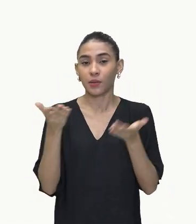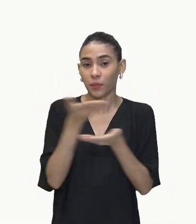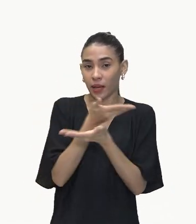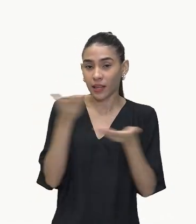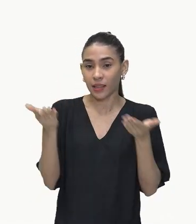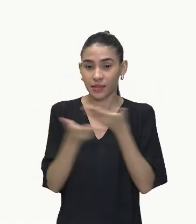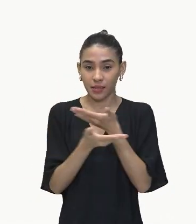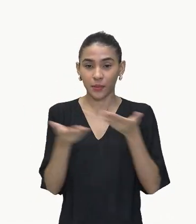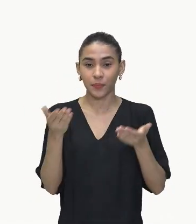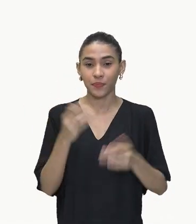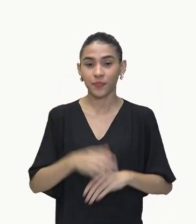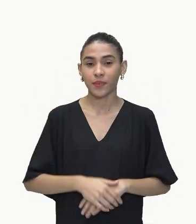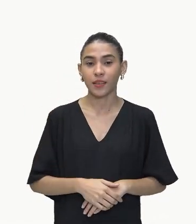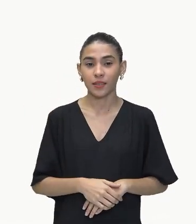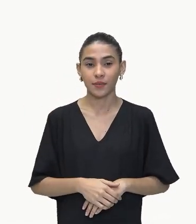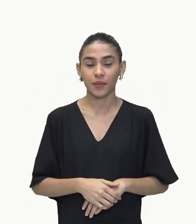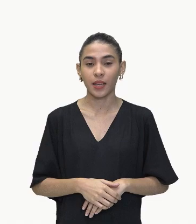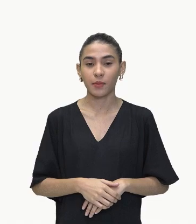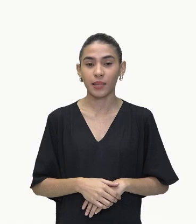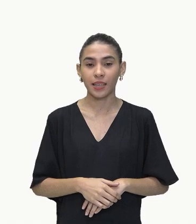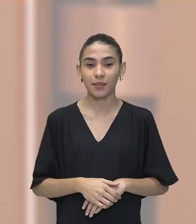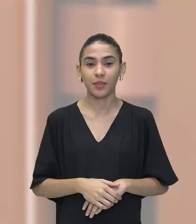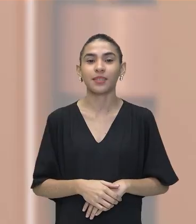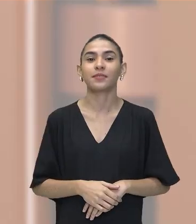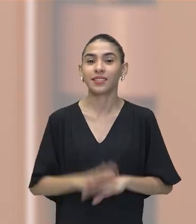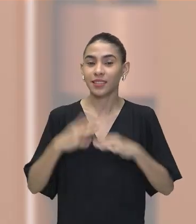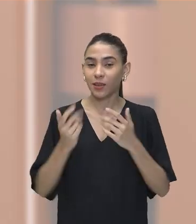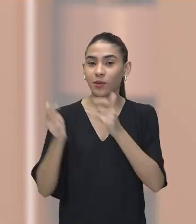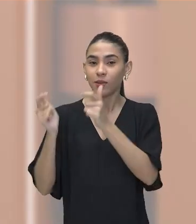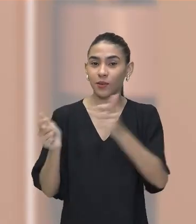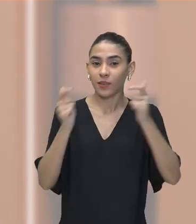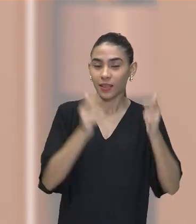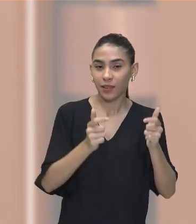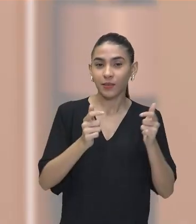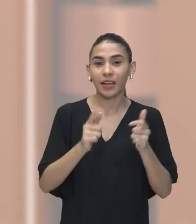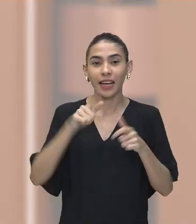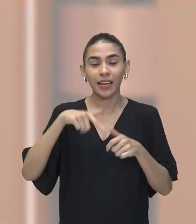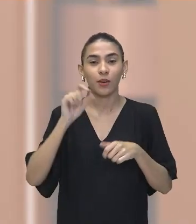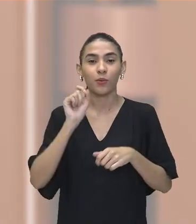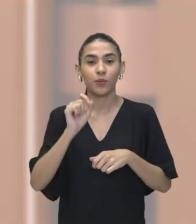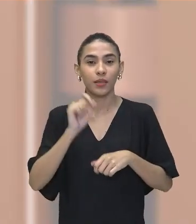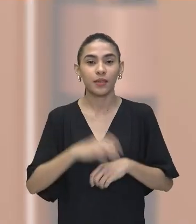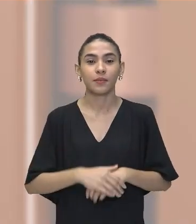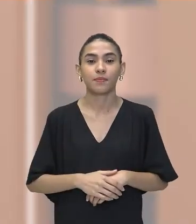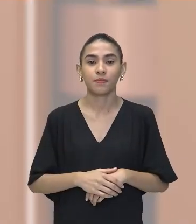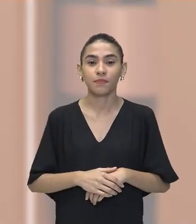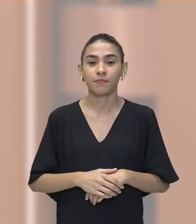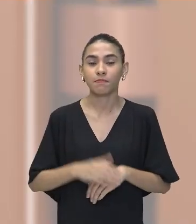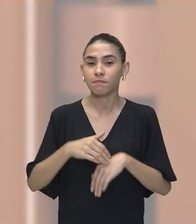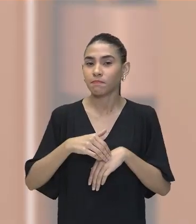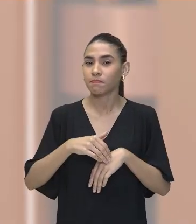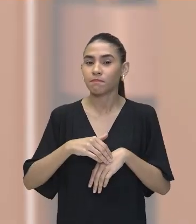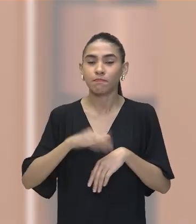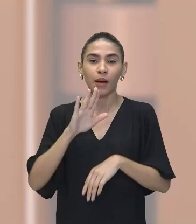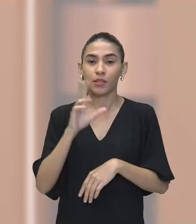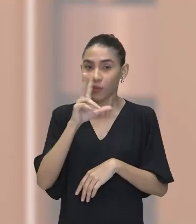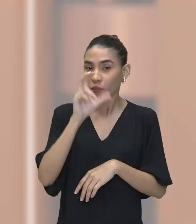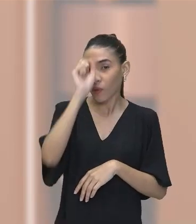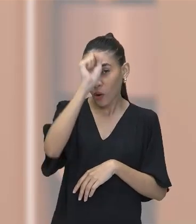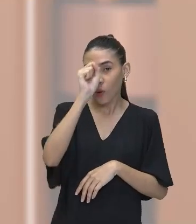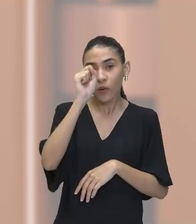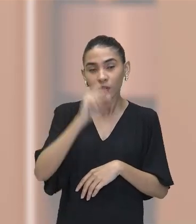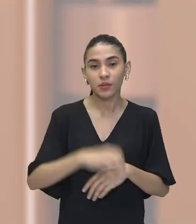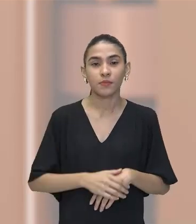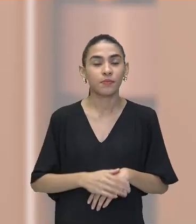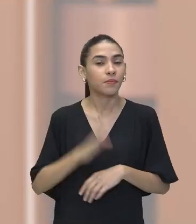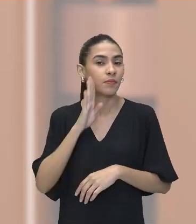como eu disse para vocês, em alguns lugares isso é muito notório, tá? Principalmente